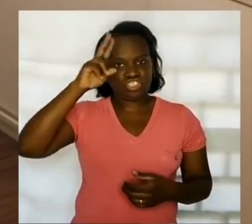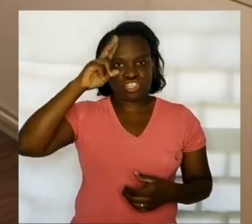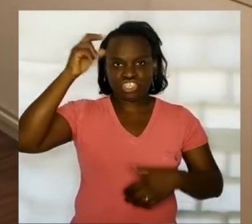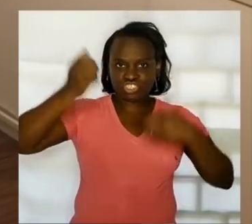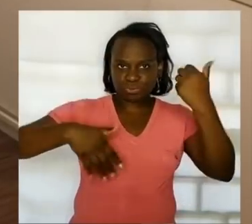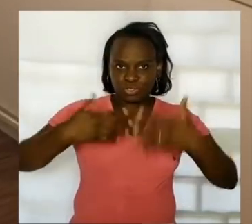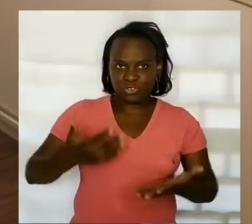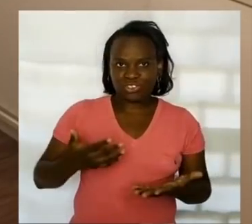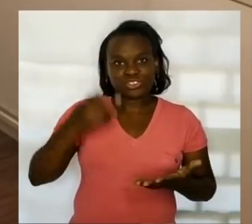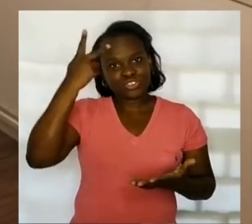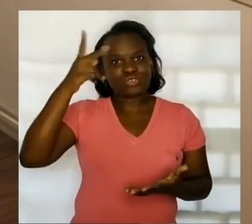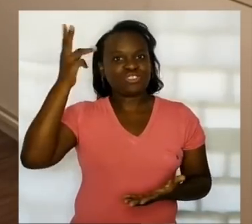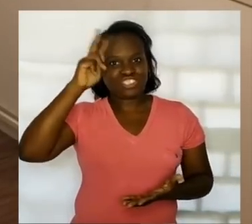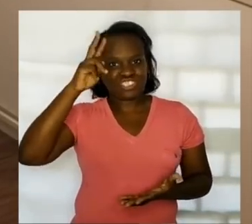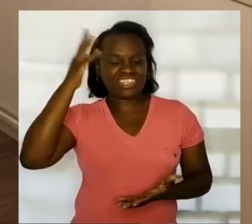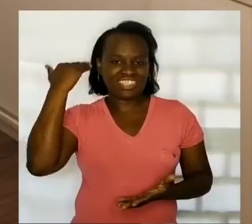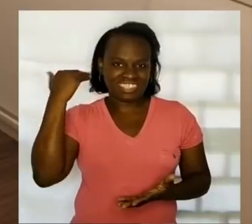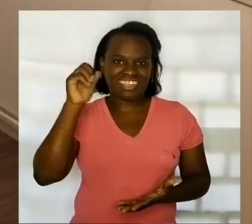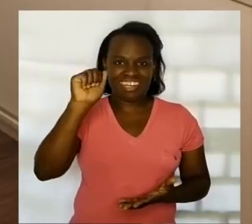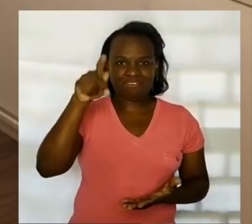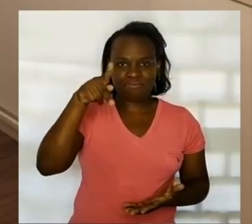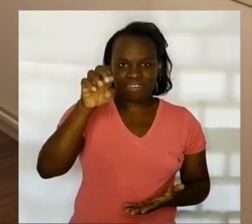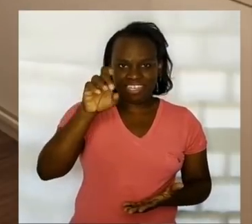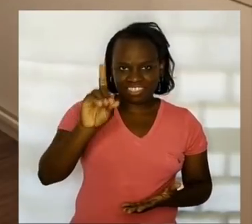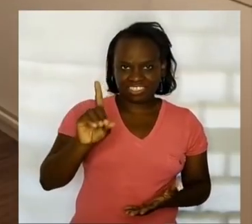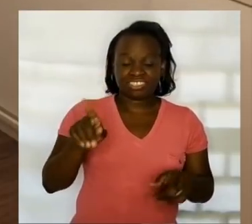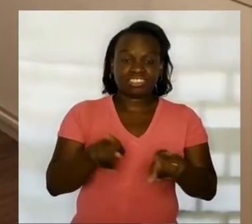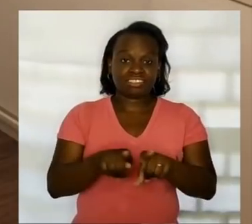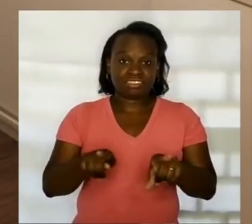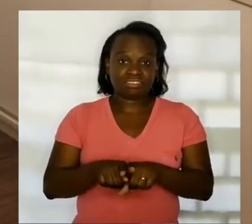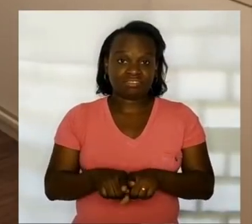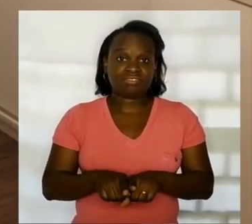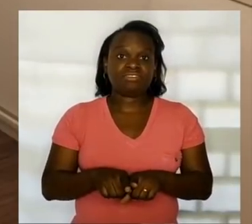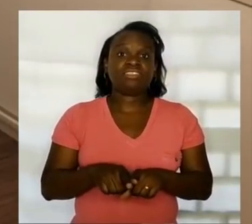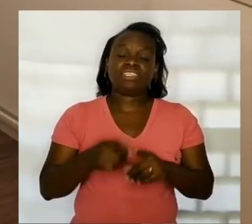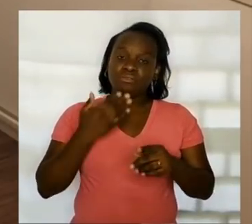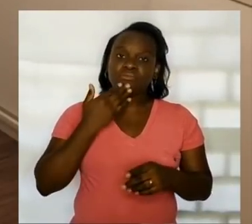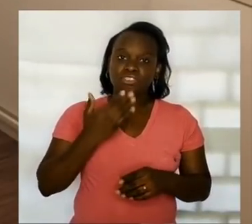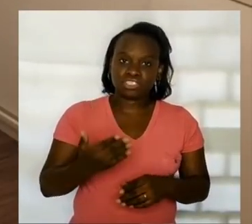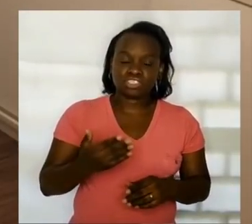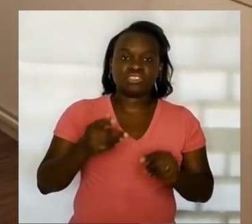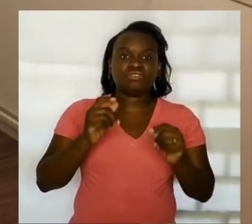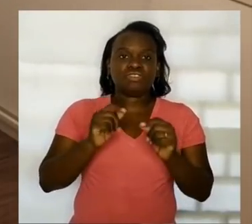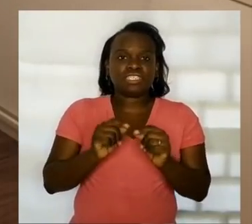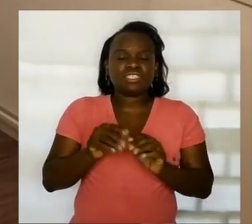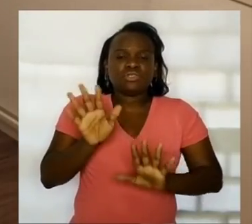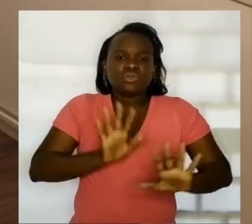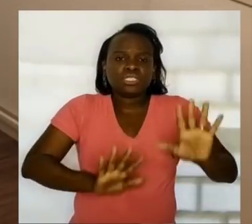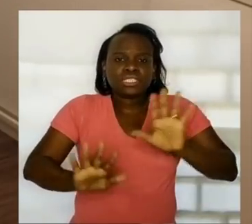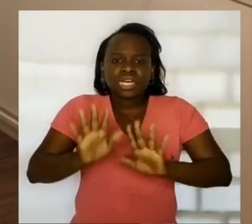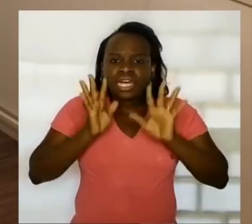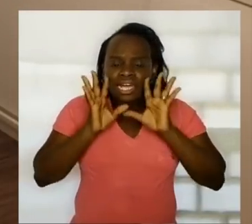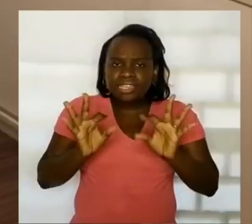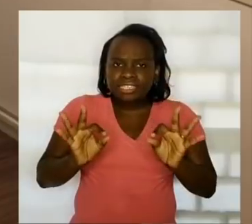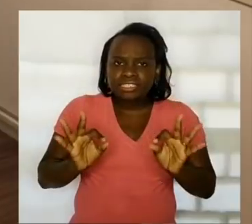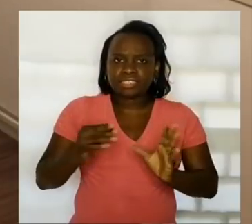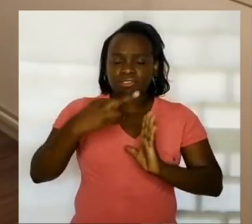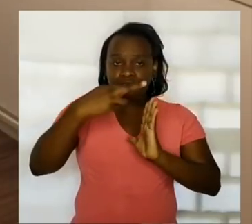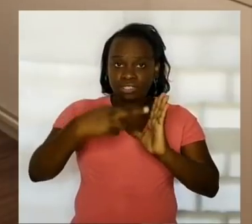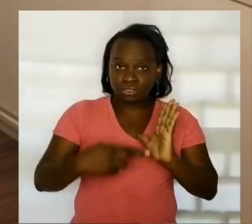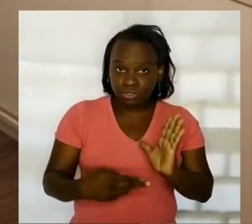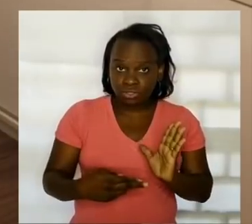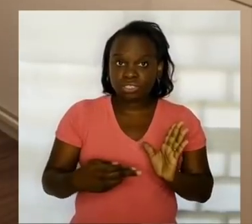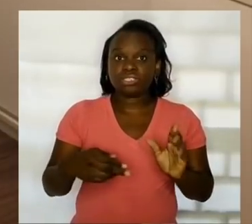história sobre a história da Amped e com este pedido de tomar muito cuidado com o